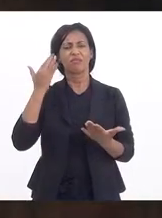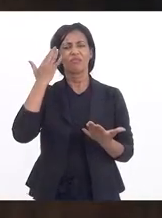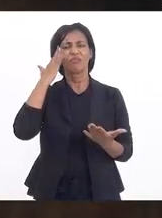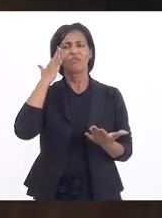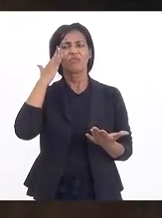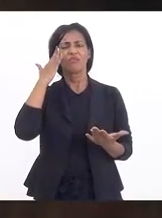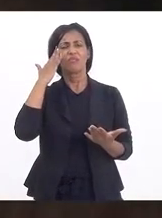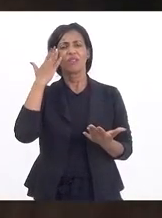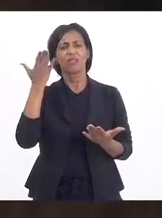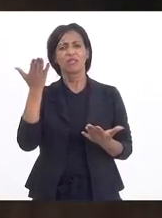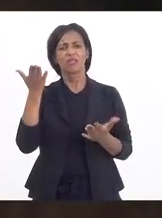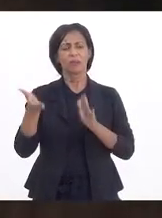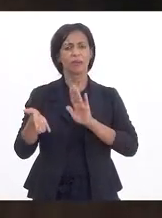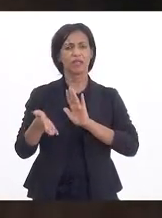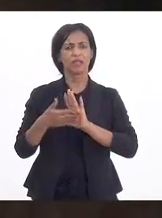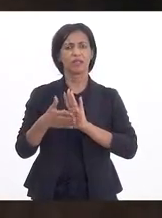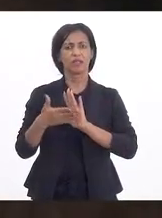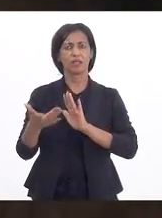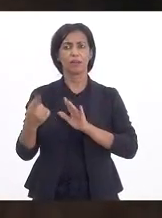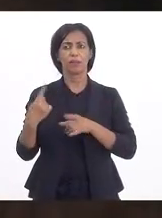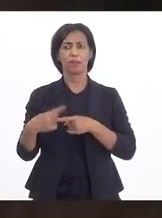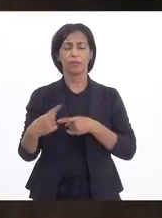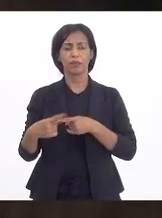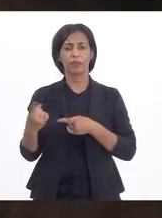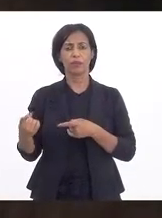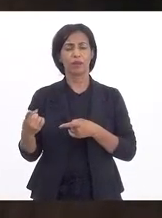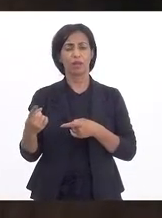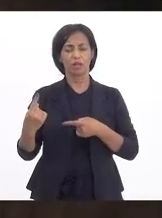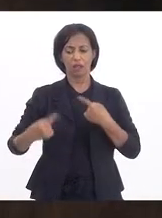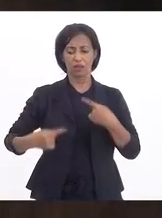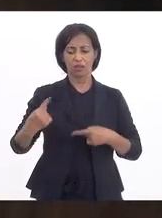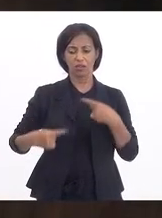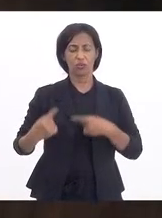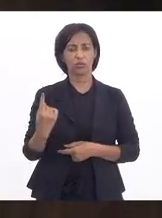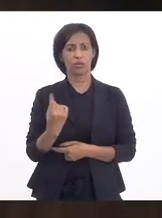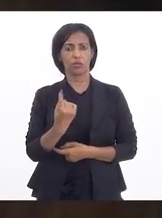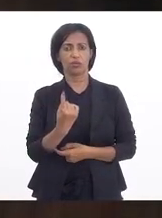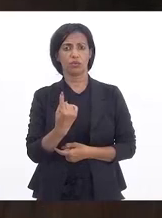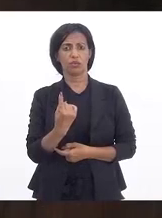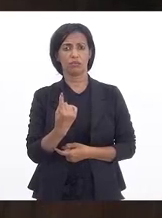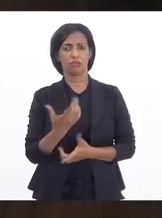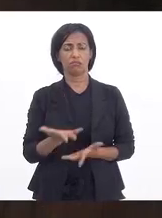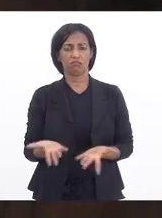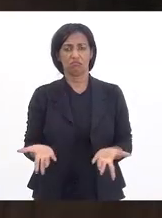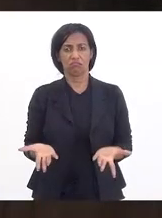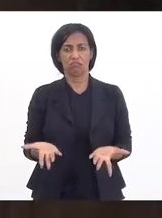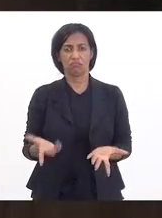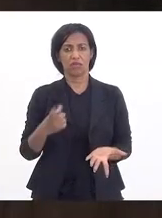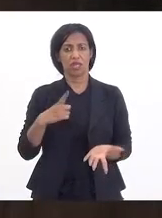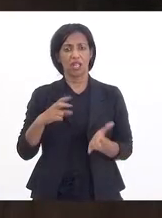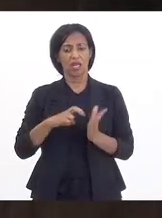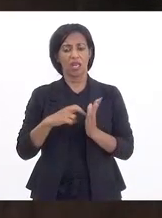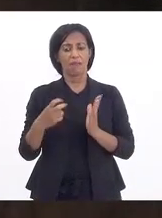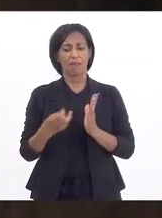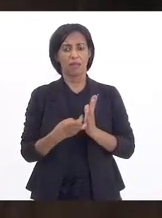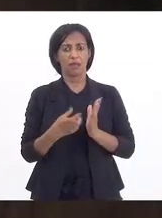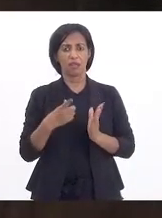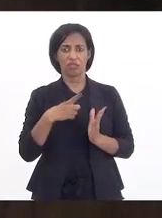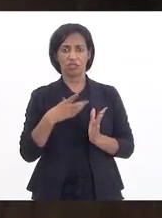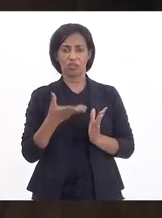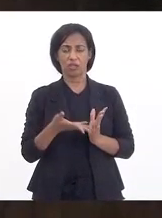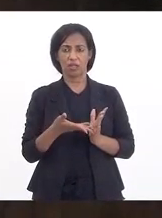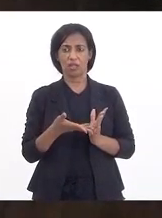seu parecer porque ele está em discussão única ele recebeu emendas